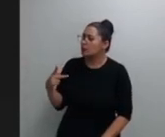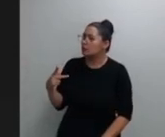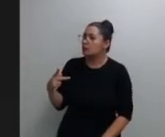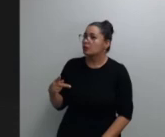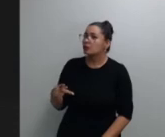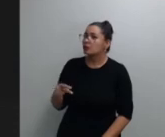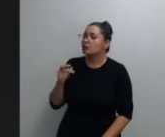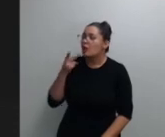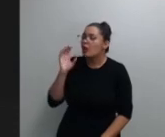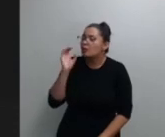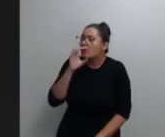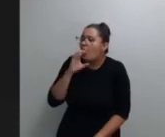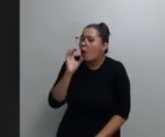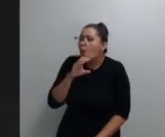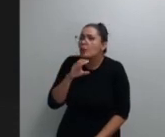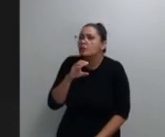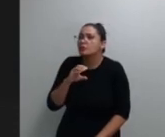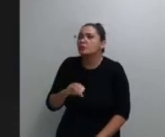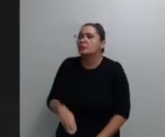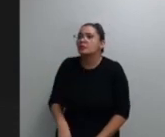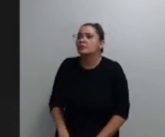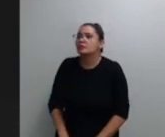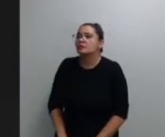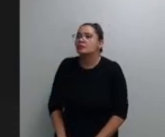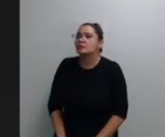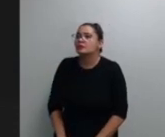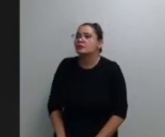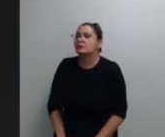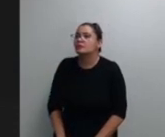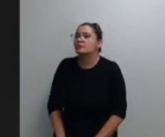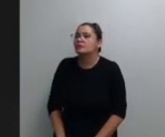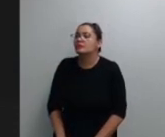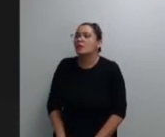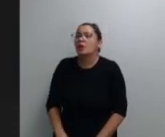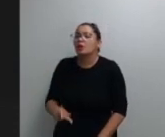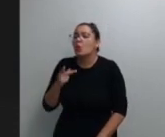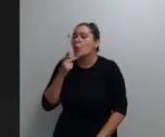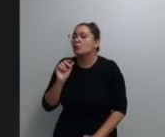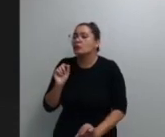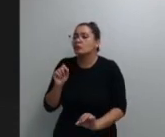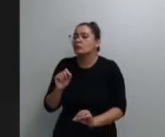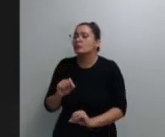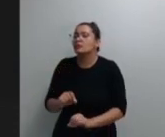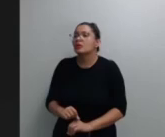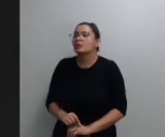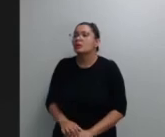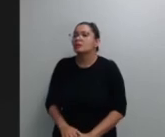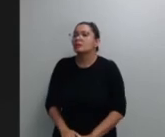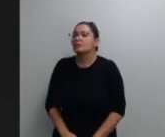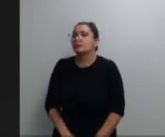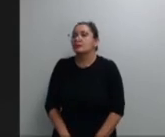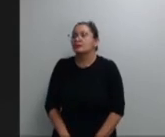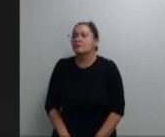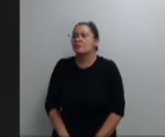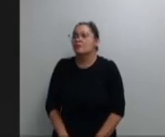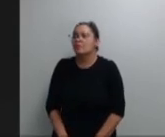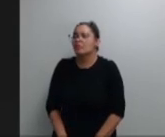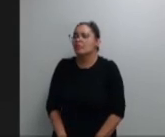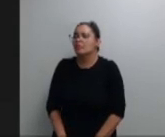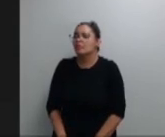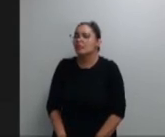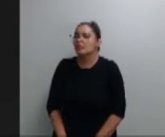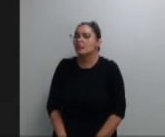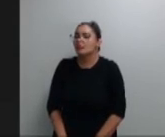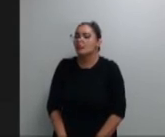rapidamente o que é o assunto porque eu eu faço o destaque e fundamento a minha divergência quando